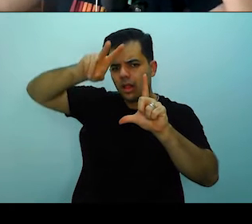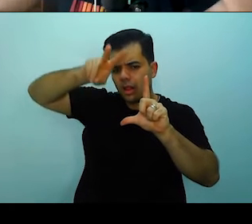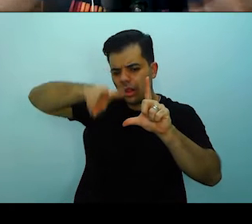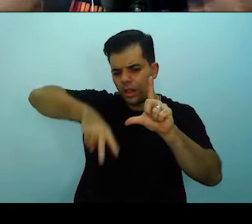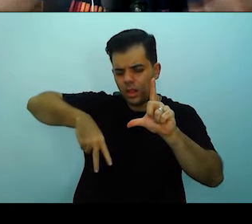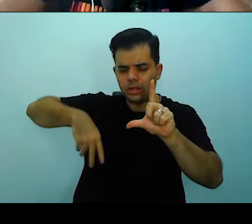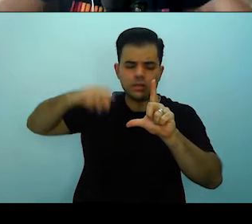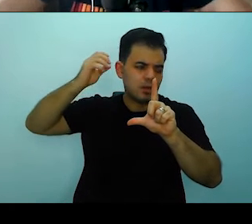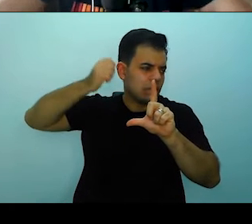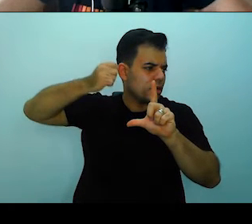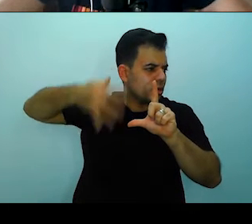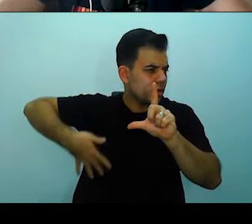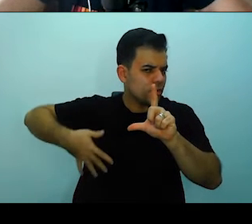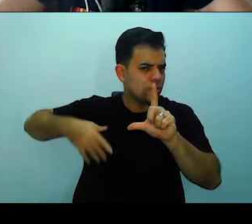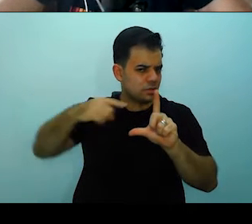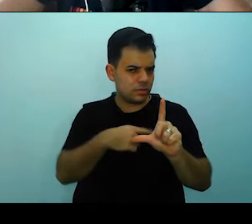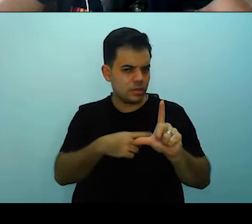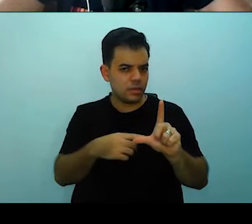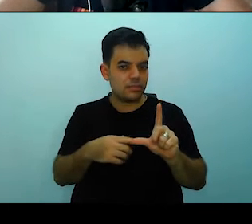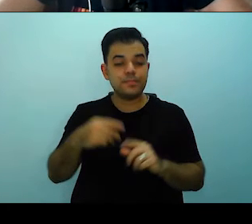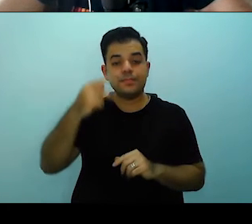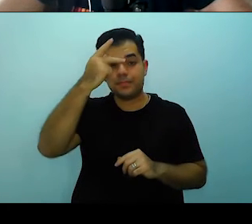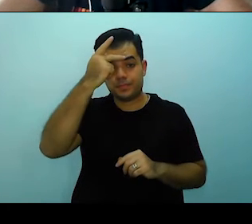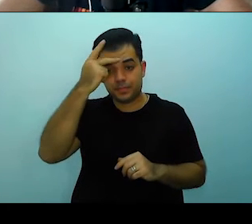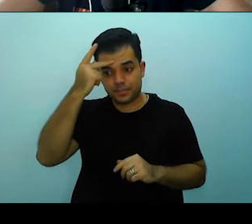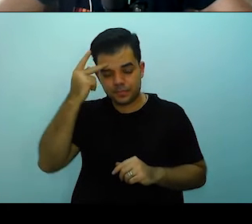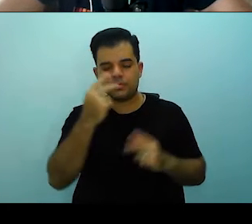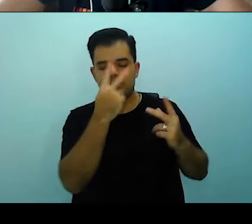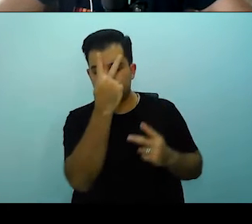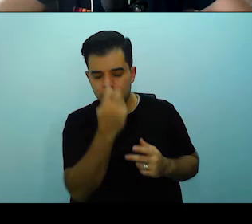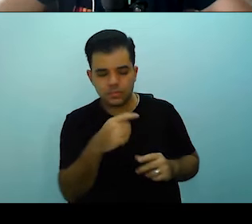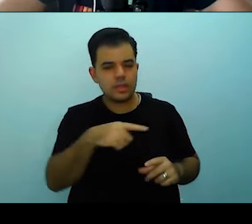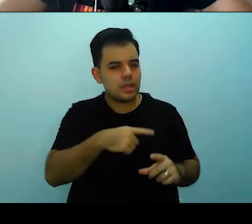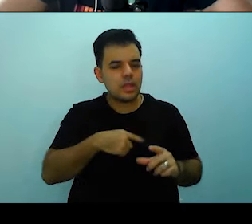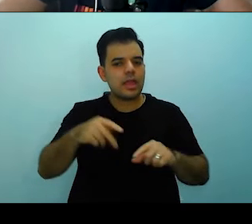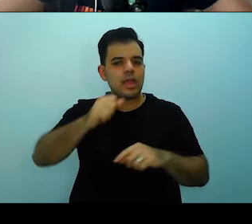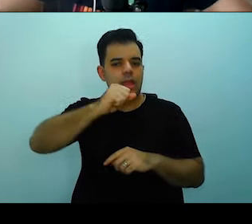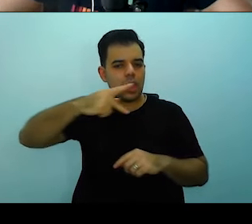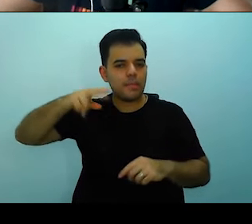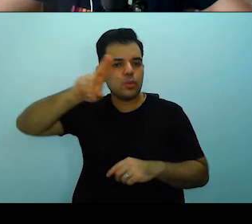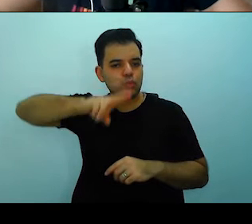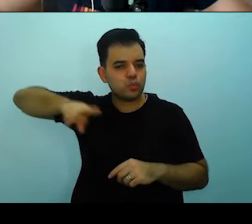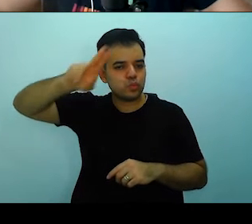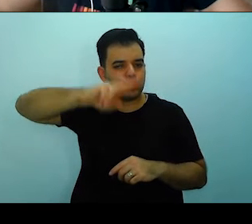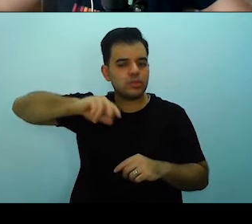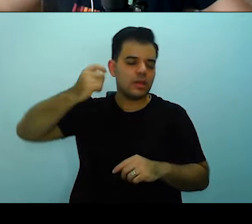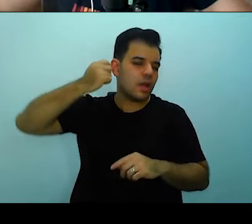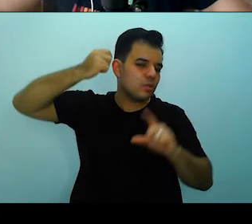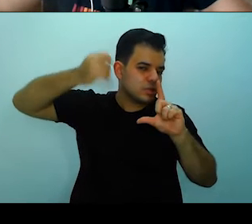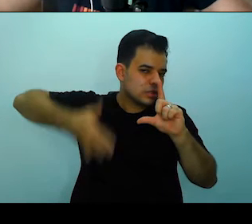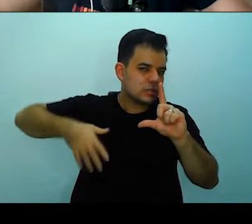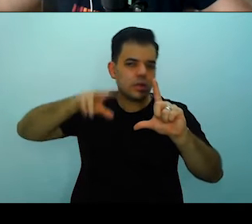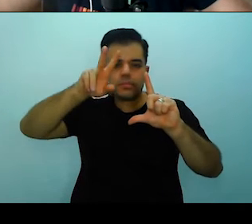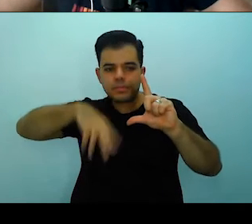As pessoas cegas, elas utilizam uma ferramenta chamada leitor de telas para interagir com sistemas, né? Então, com a internet,